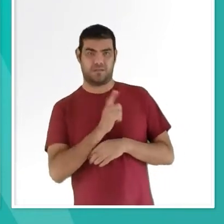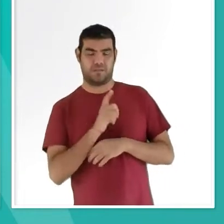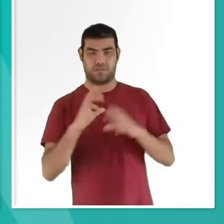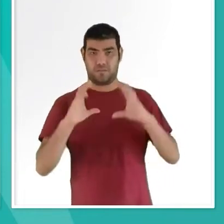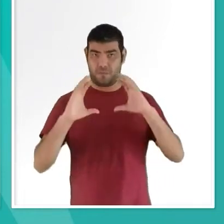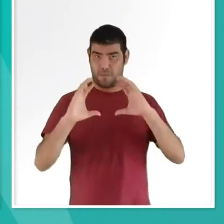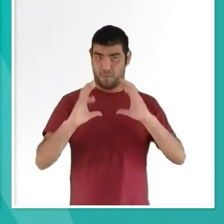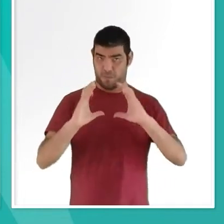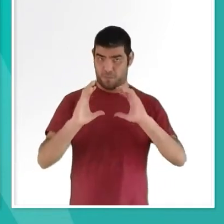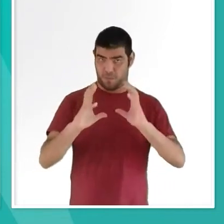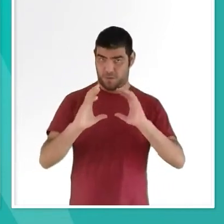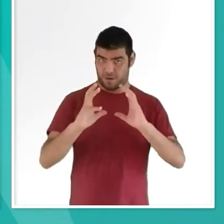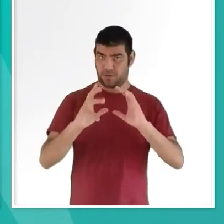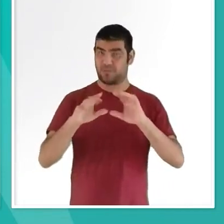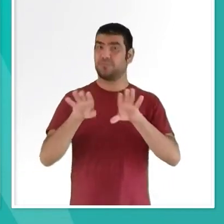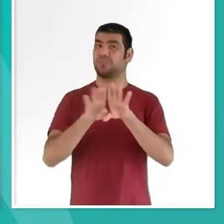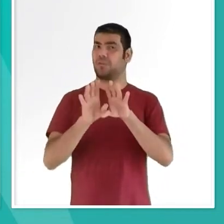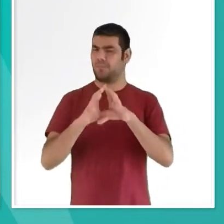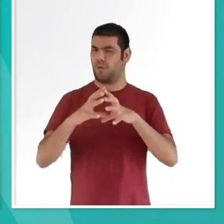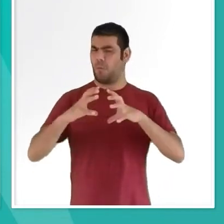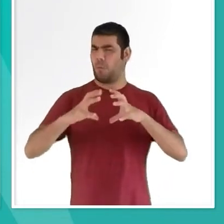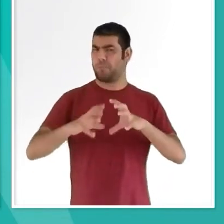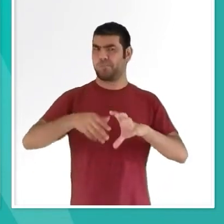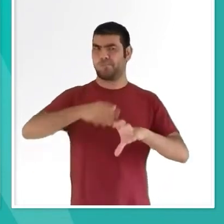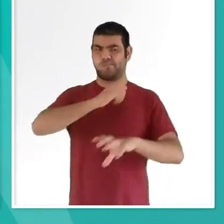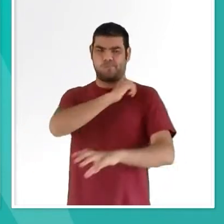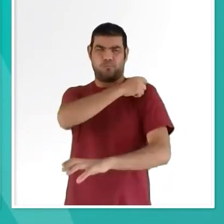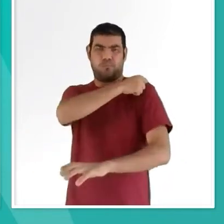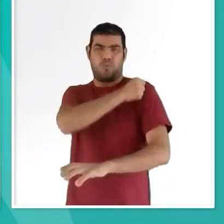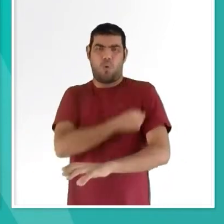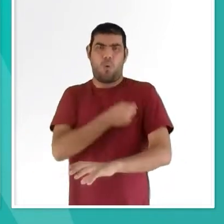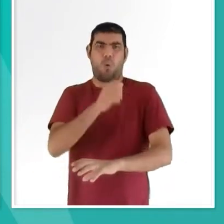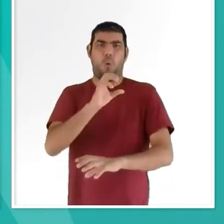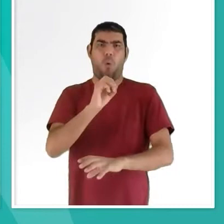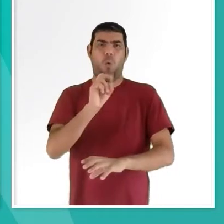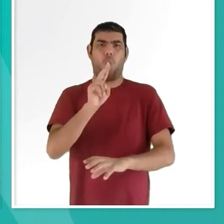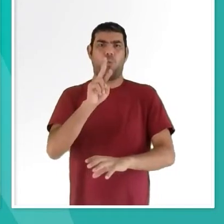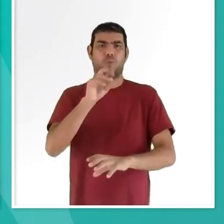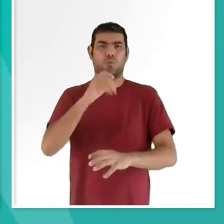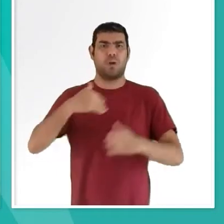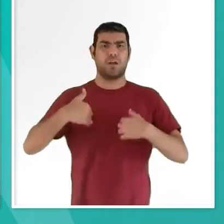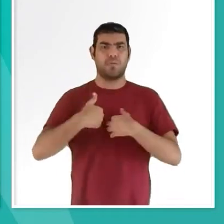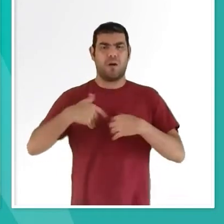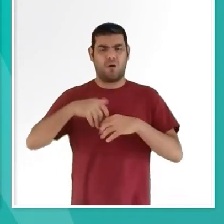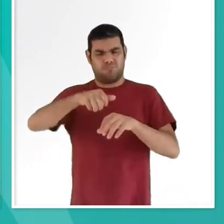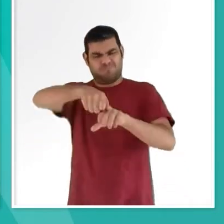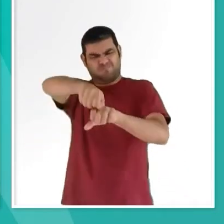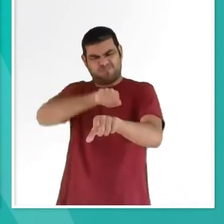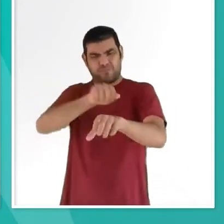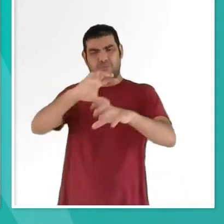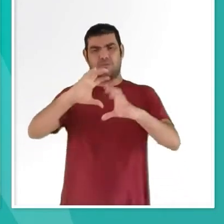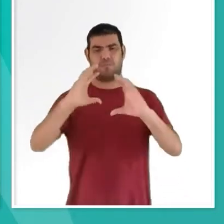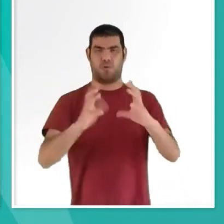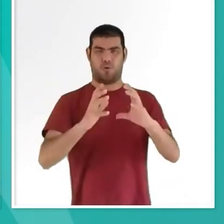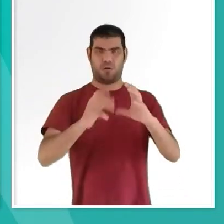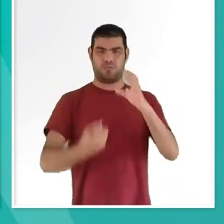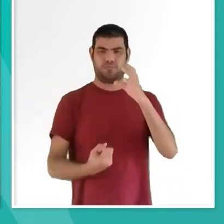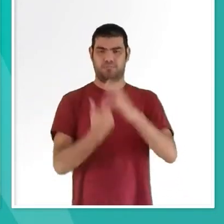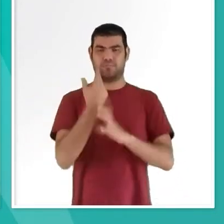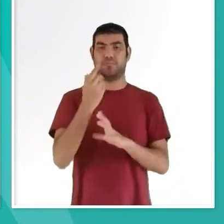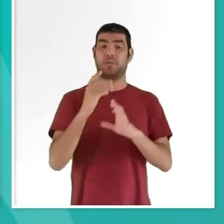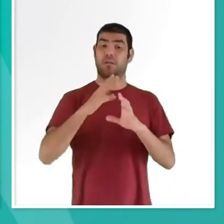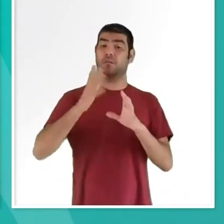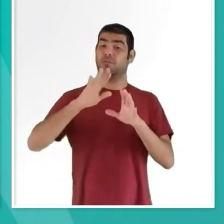de couro, e aí era dividido uma equipe que ficava de um lado dessa área aqui, ó,